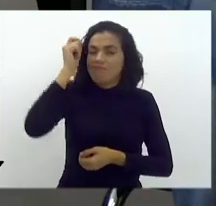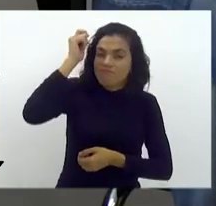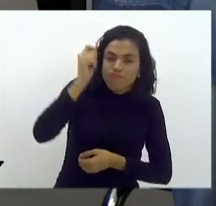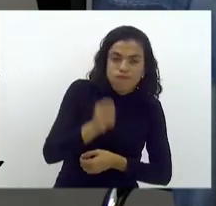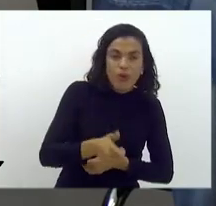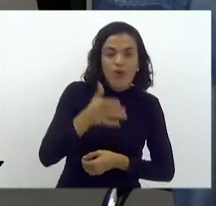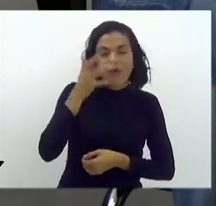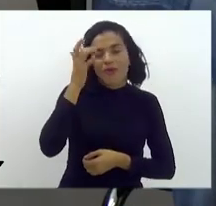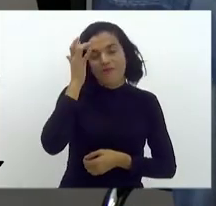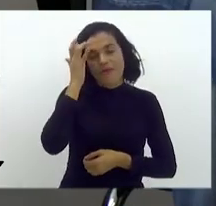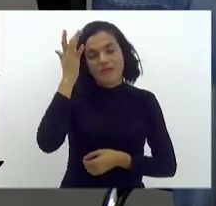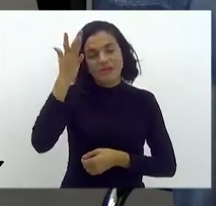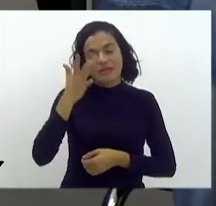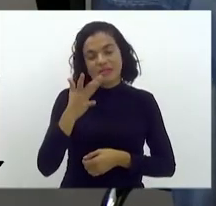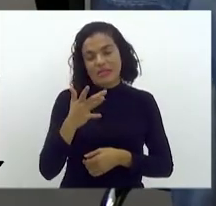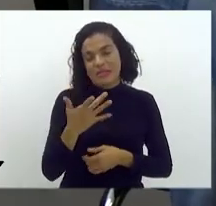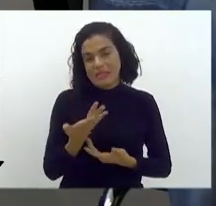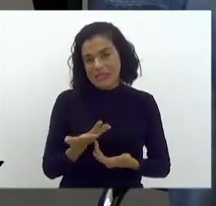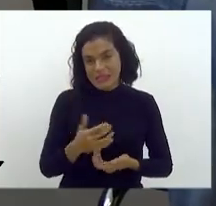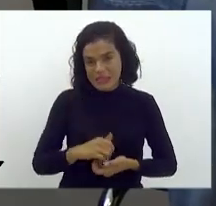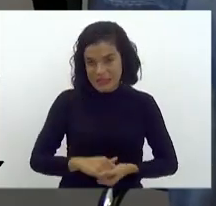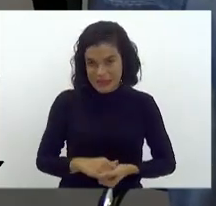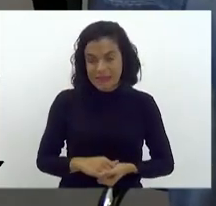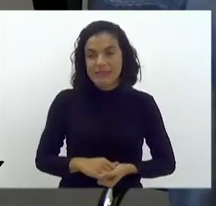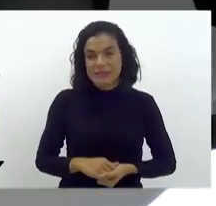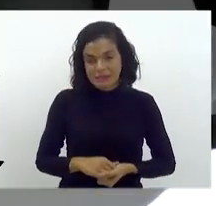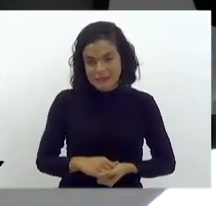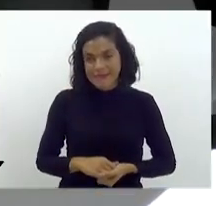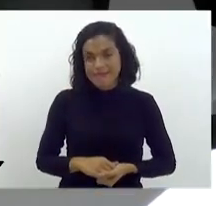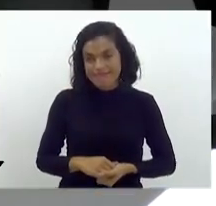e de composição de um laudo mais robustível